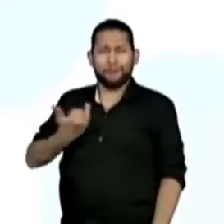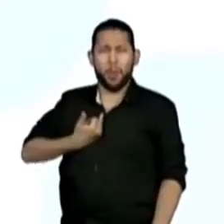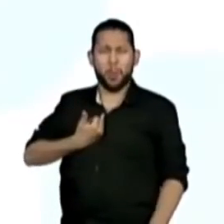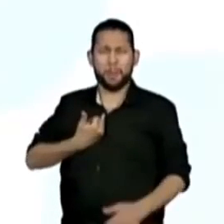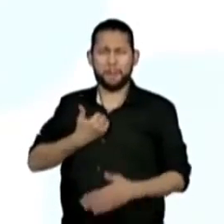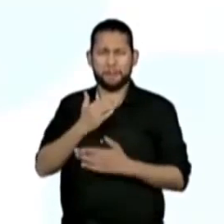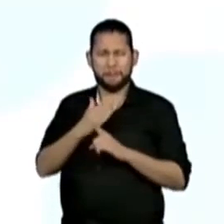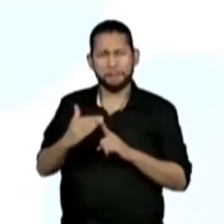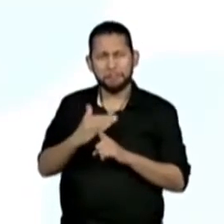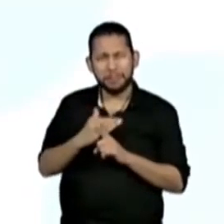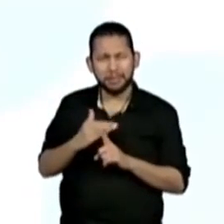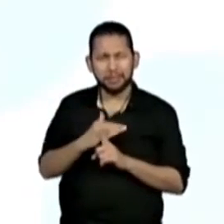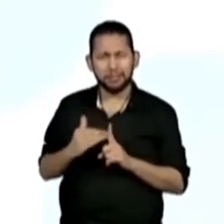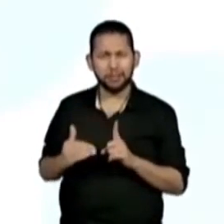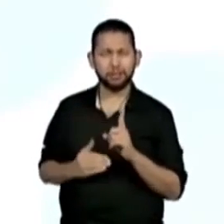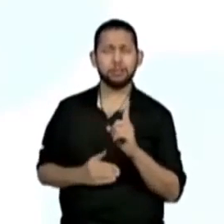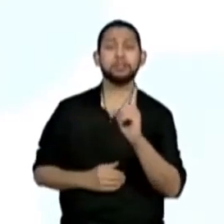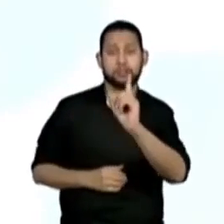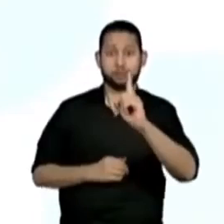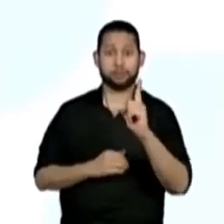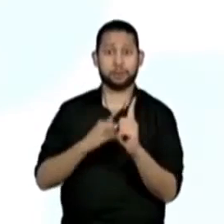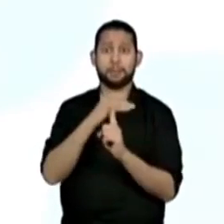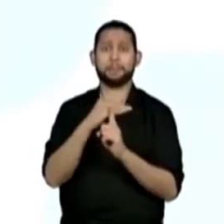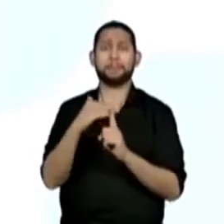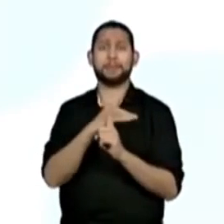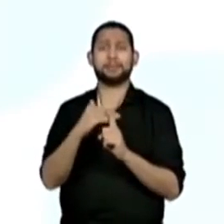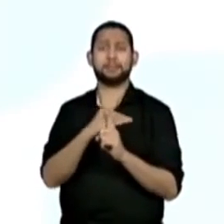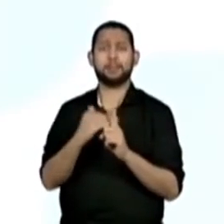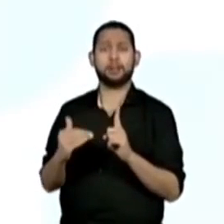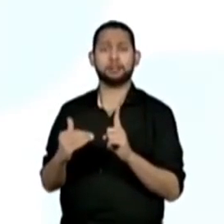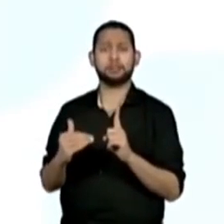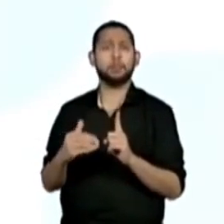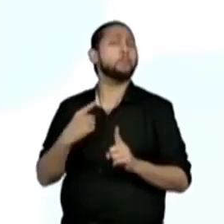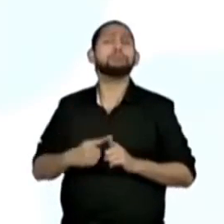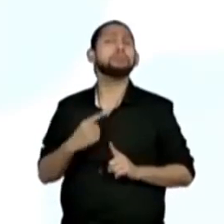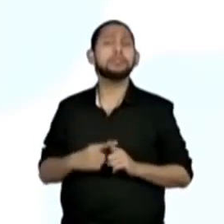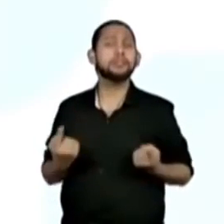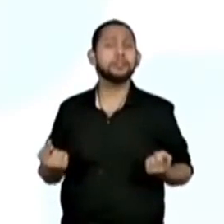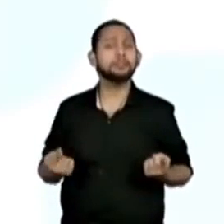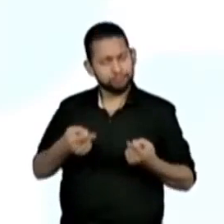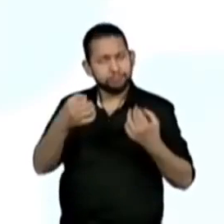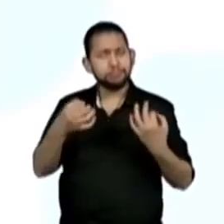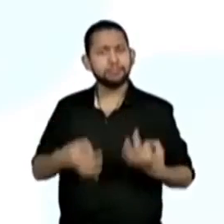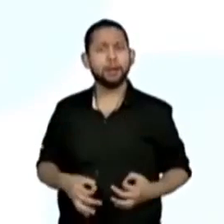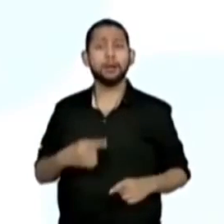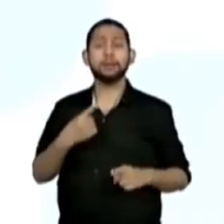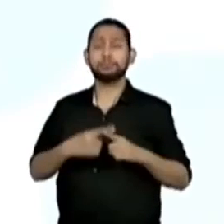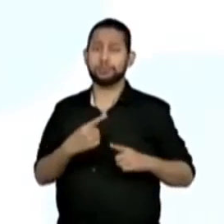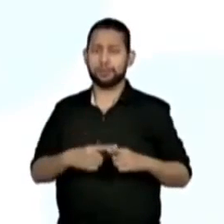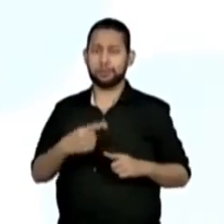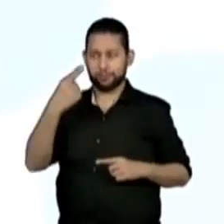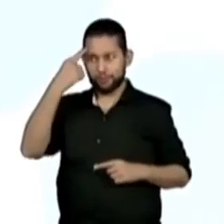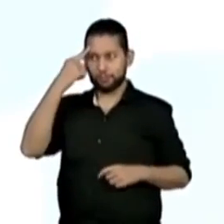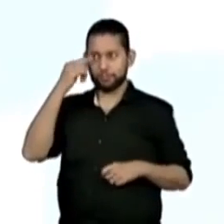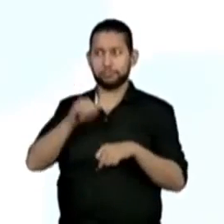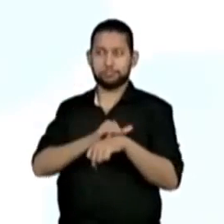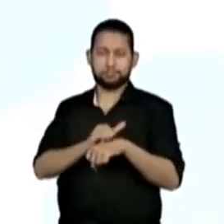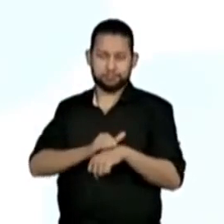concordam com isso 50% é a metade correto Então vamos